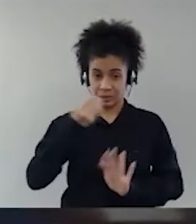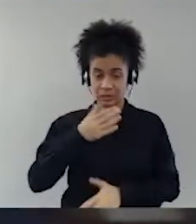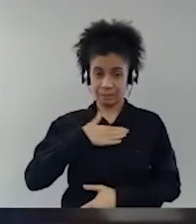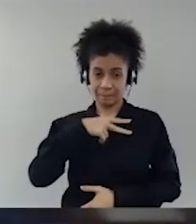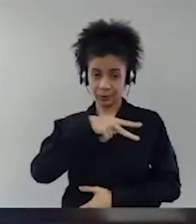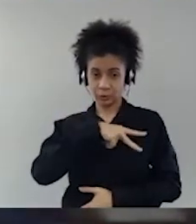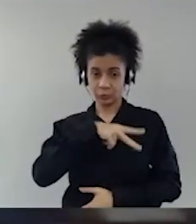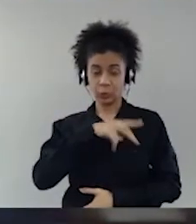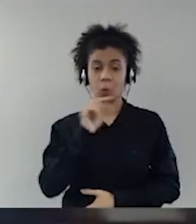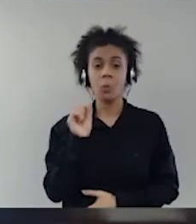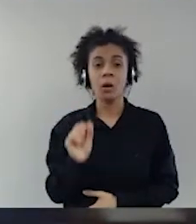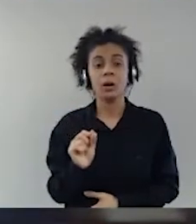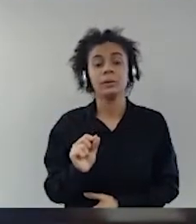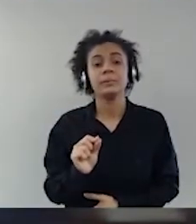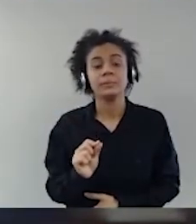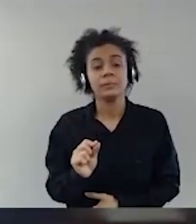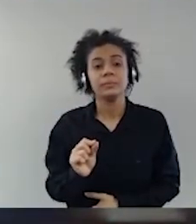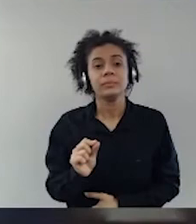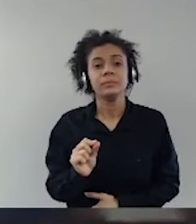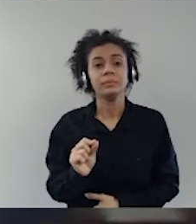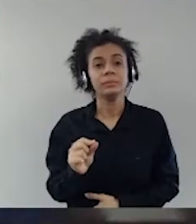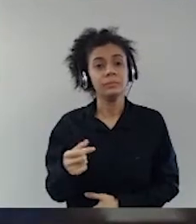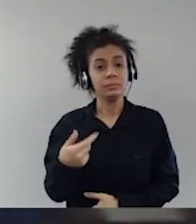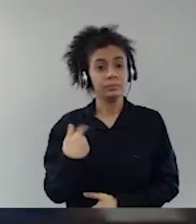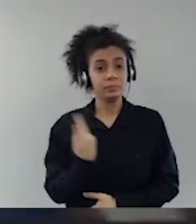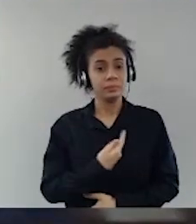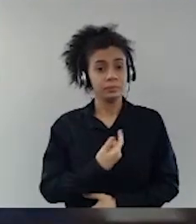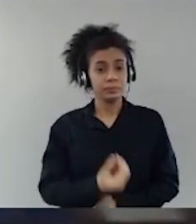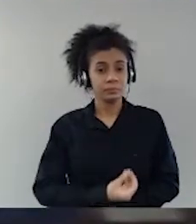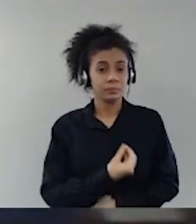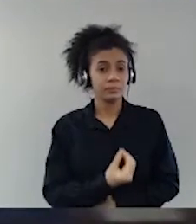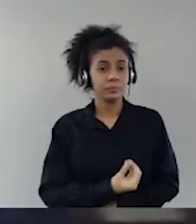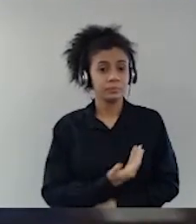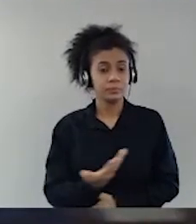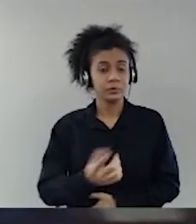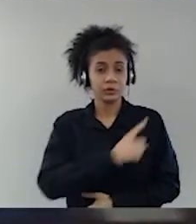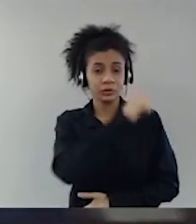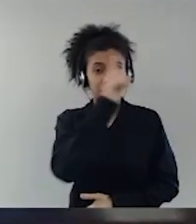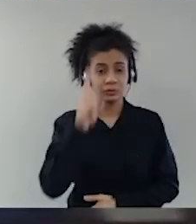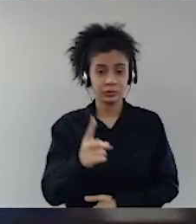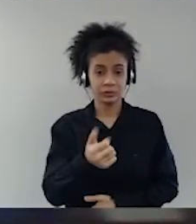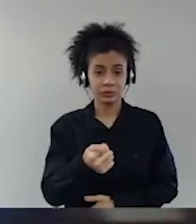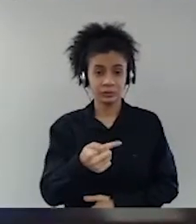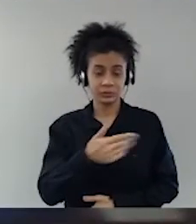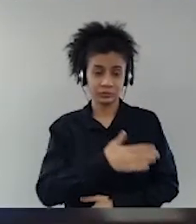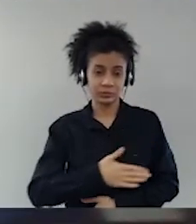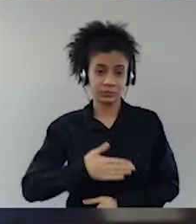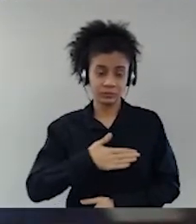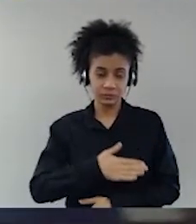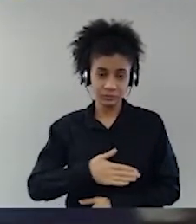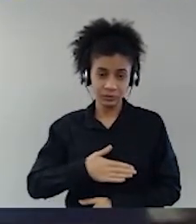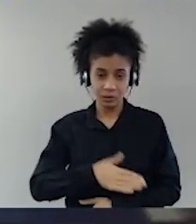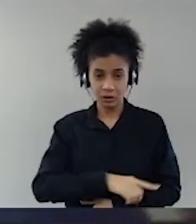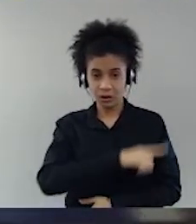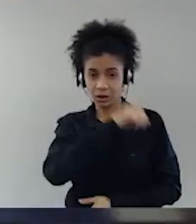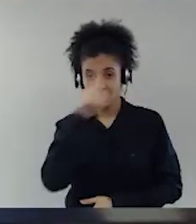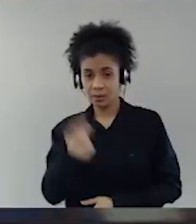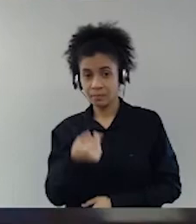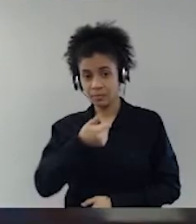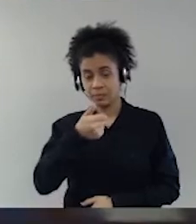individual, ao que nós vamos viver no dia 17 de agosto, na primeira